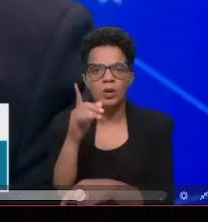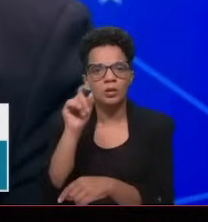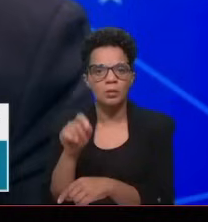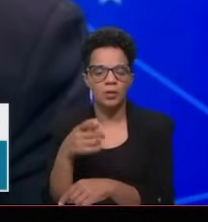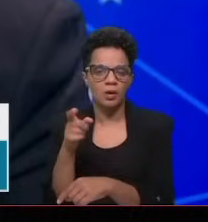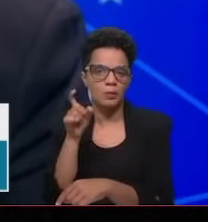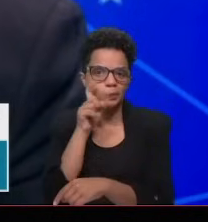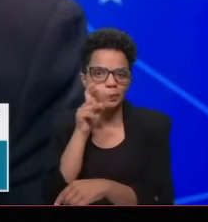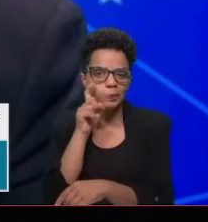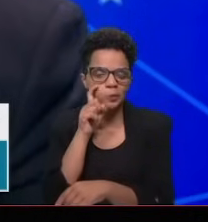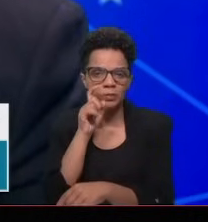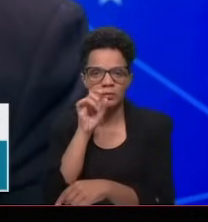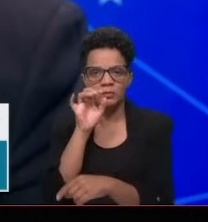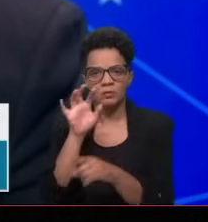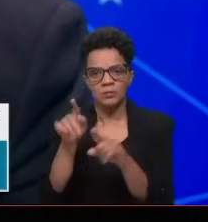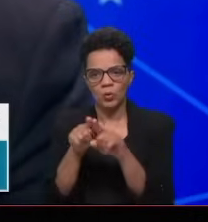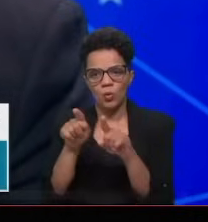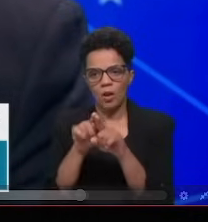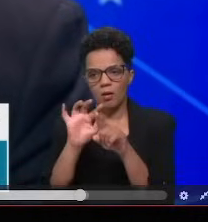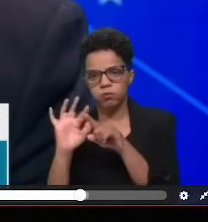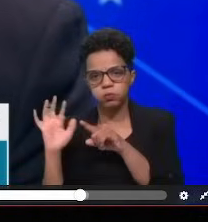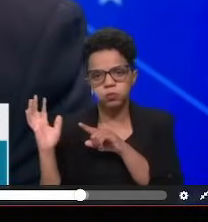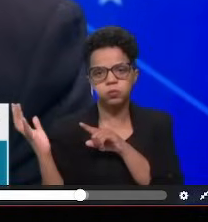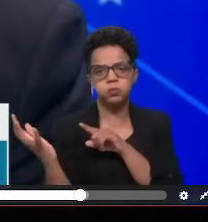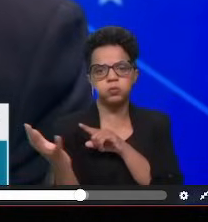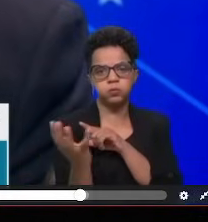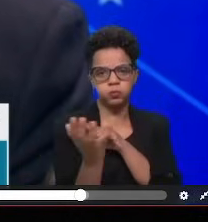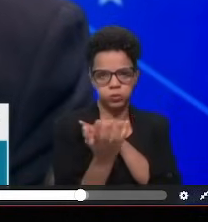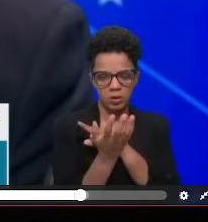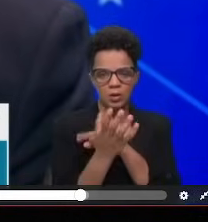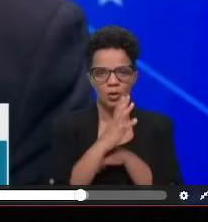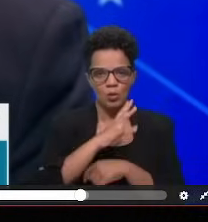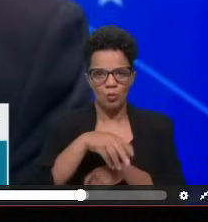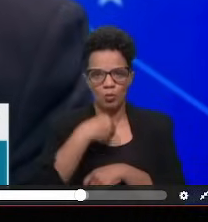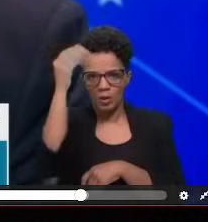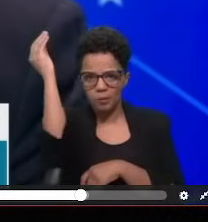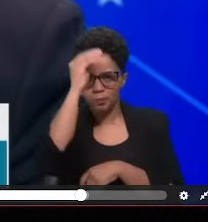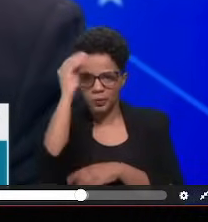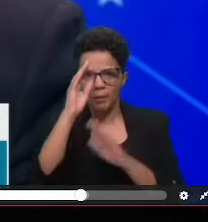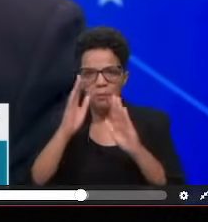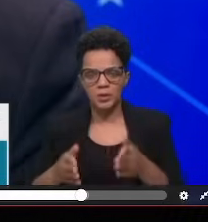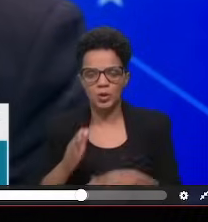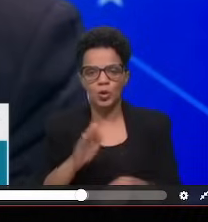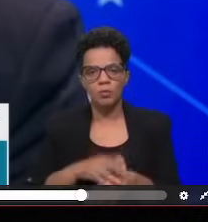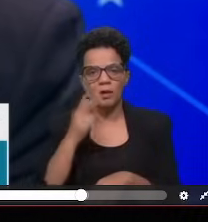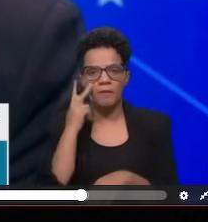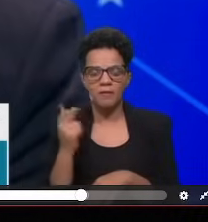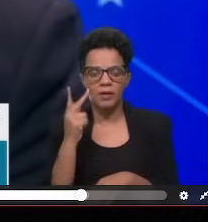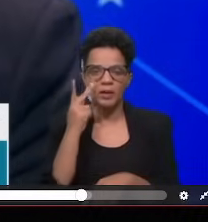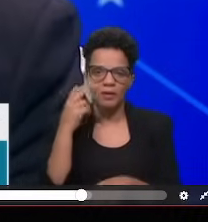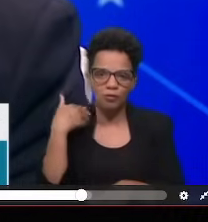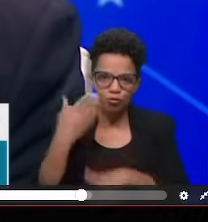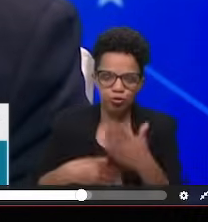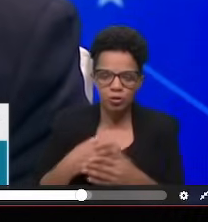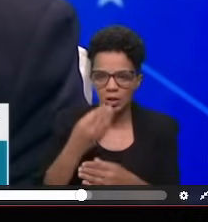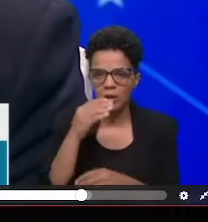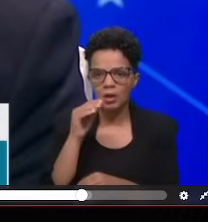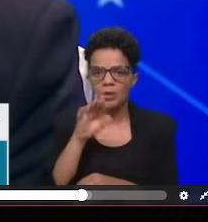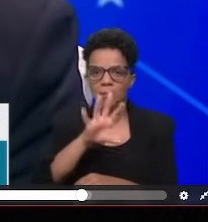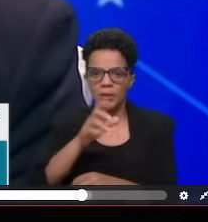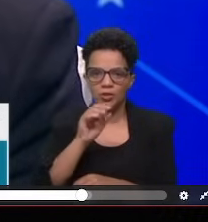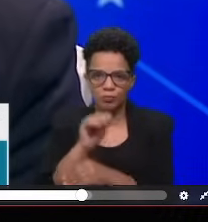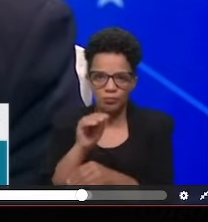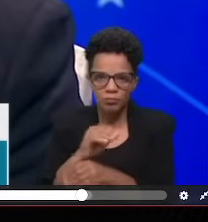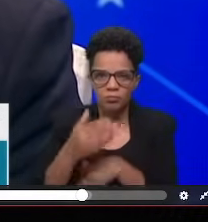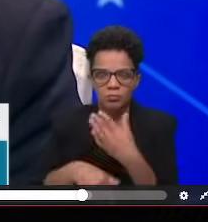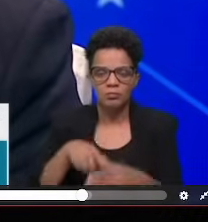preservar toda a ambiência envolvente eh daquilo que o mundo Rural precisa para viver sobreviver alimentar o país